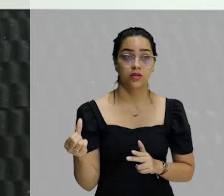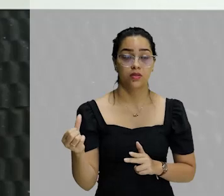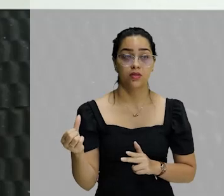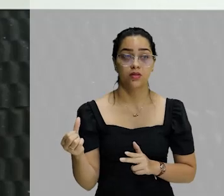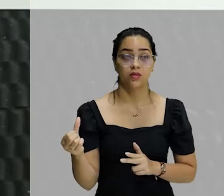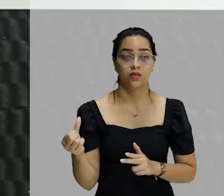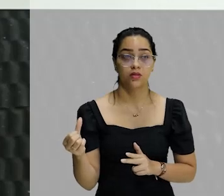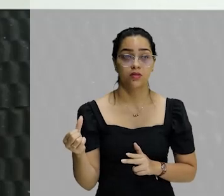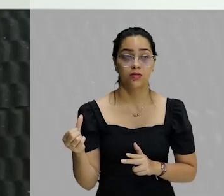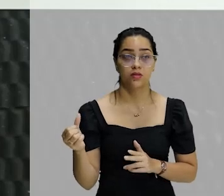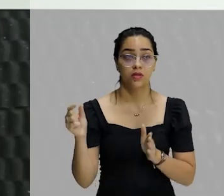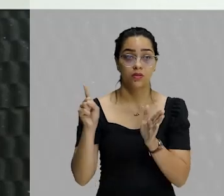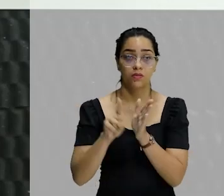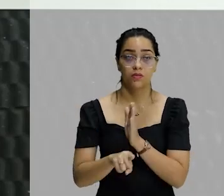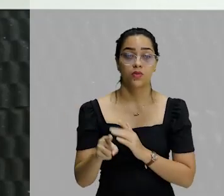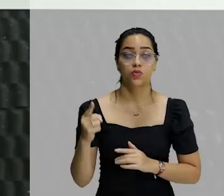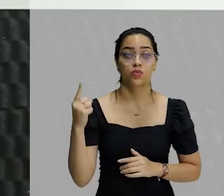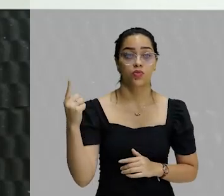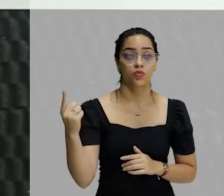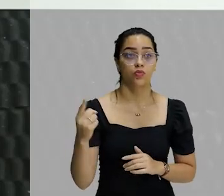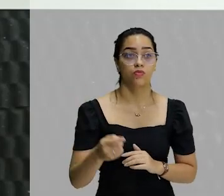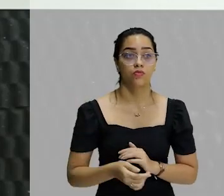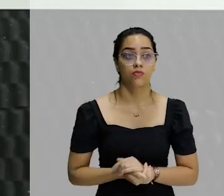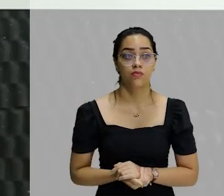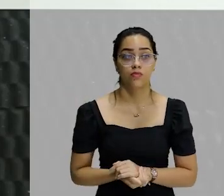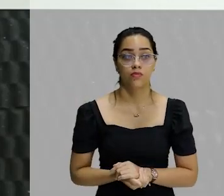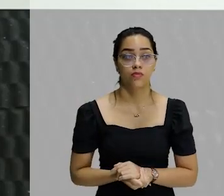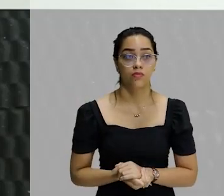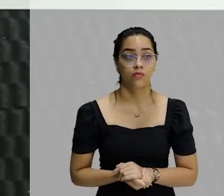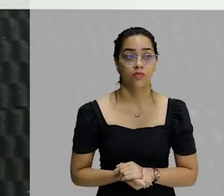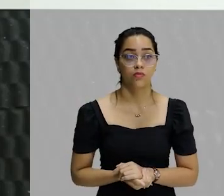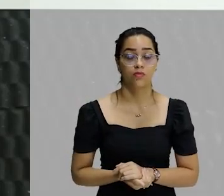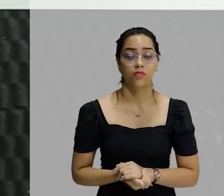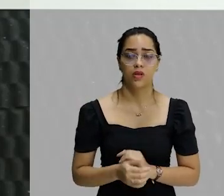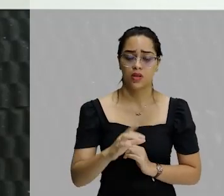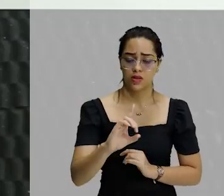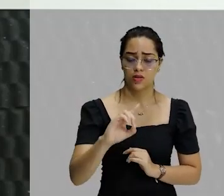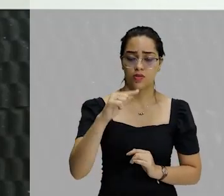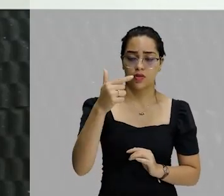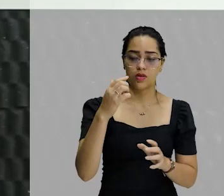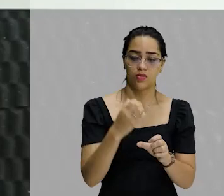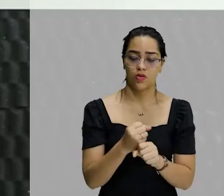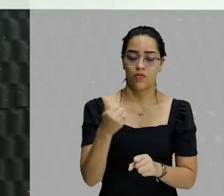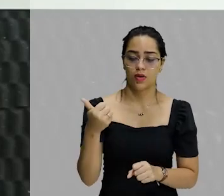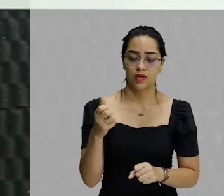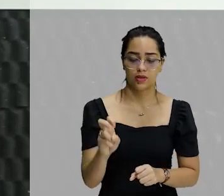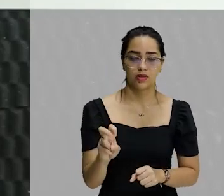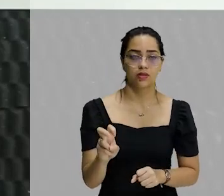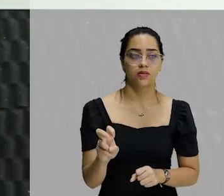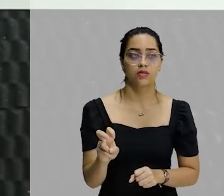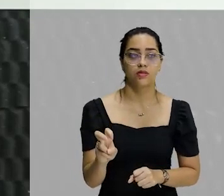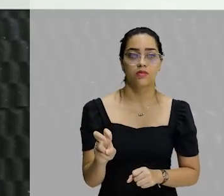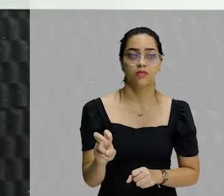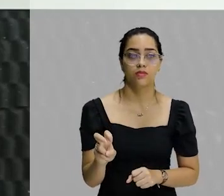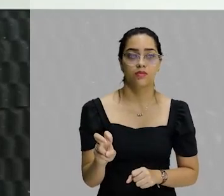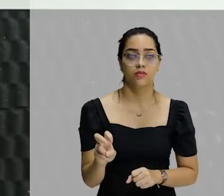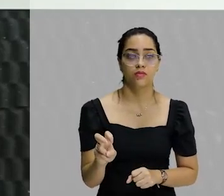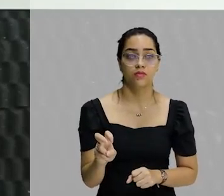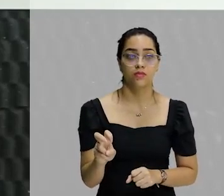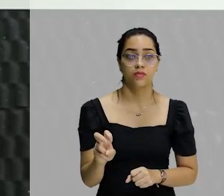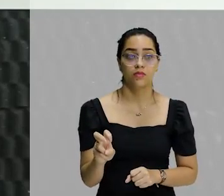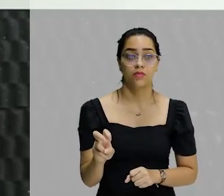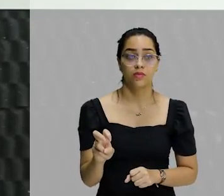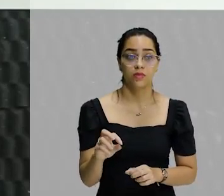16 menos 1. Aí você tem que o D ao quadrado é igual a 15, né? E o D,